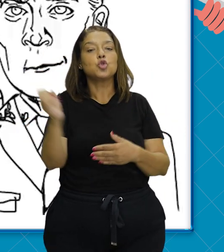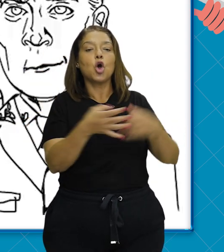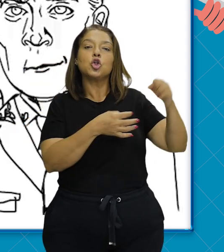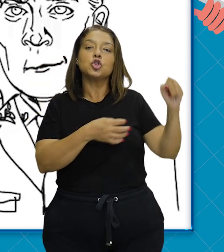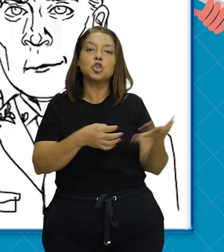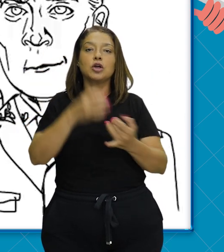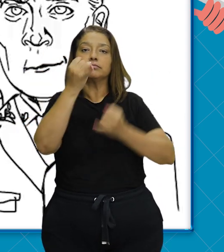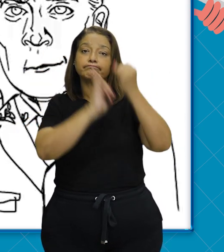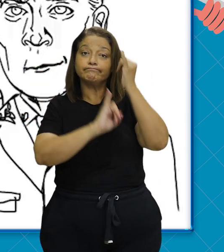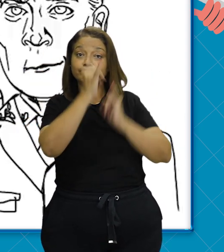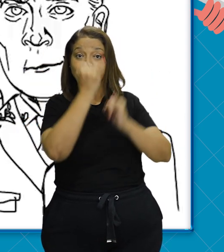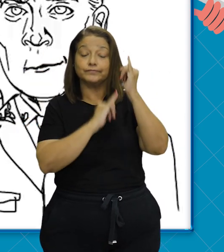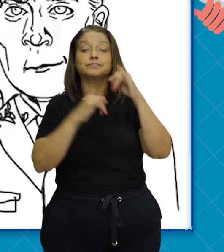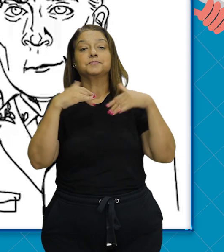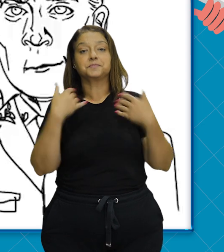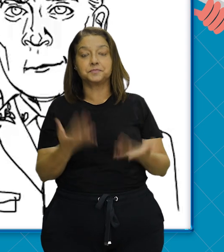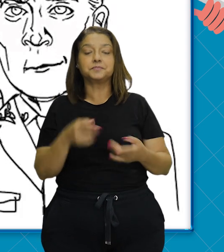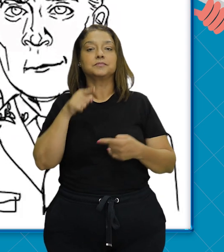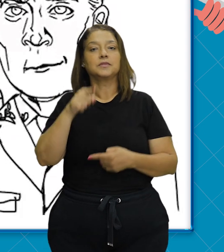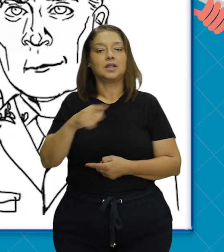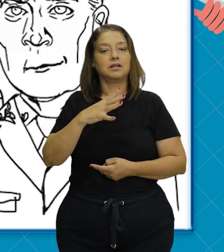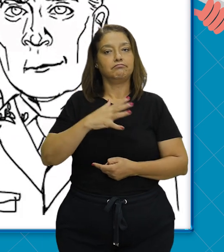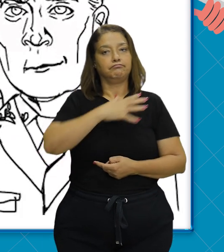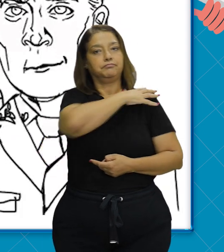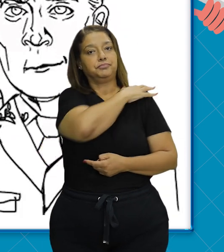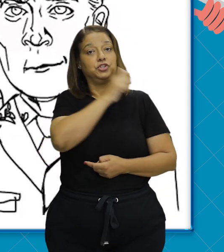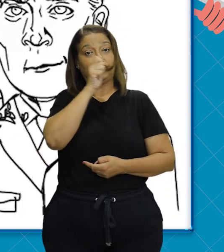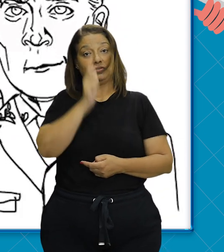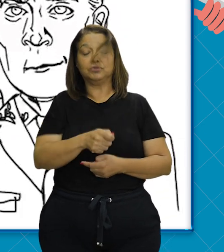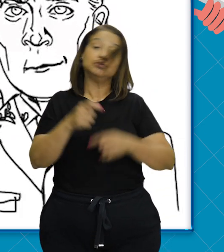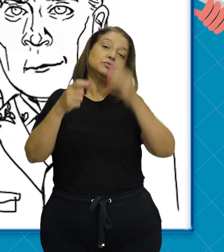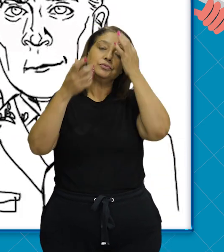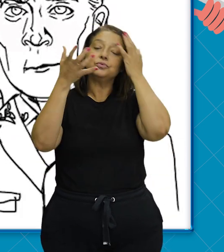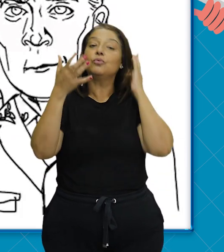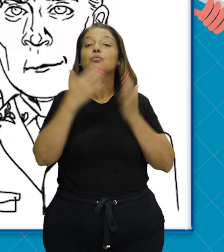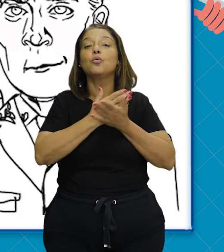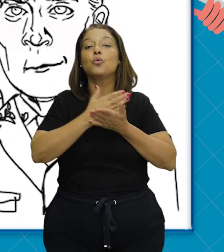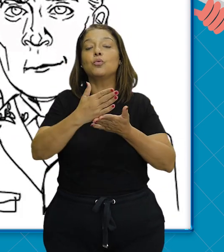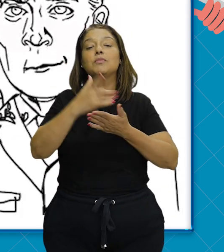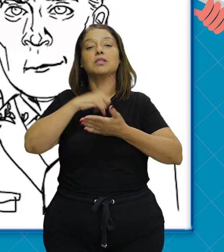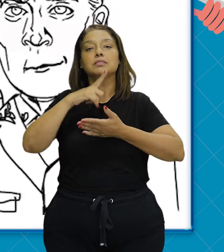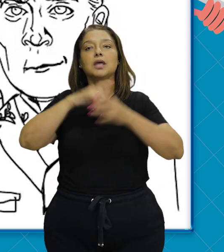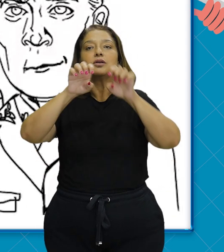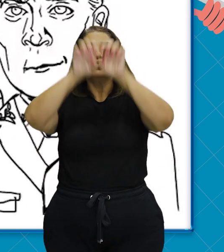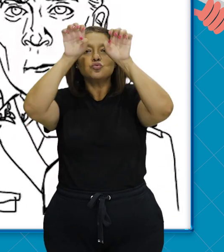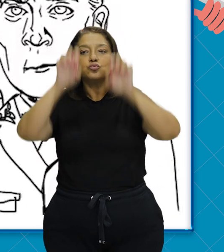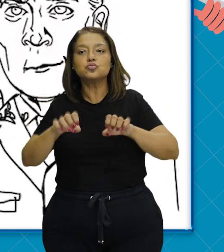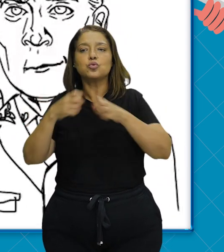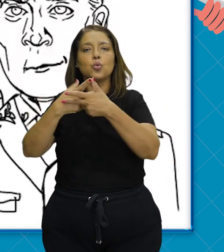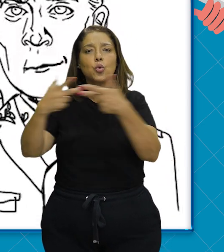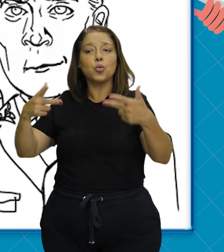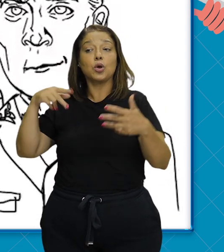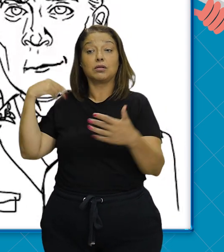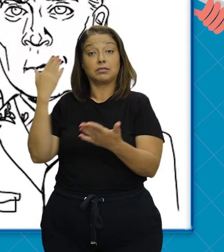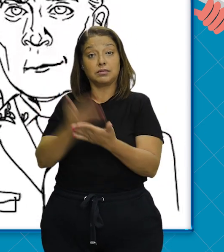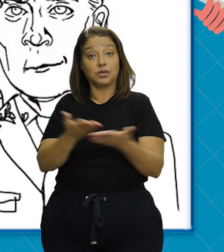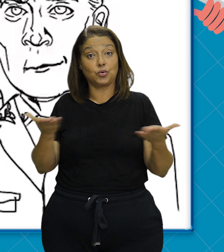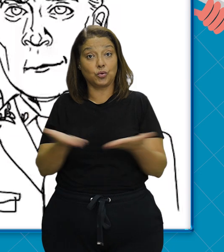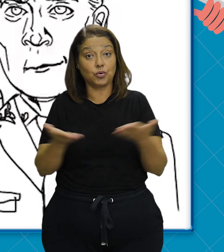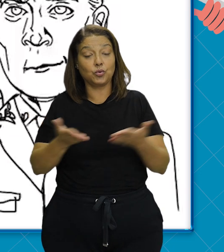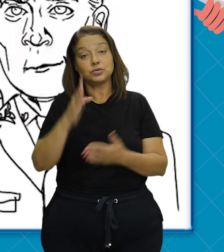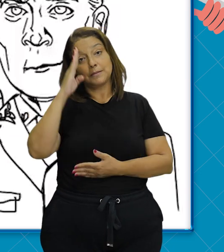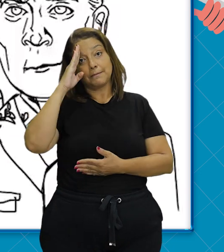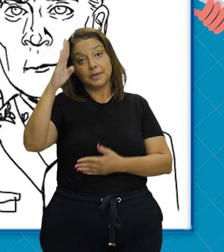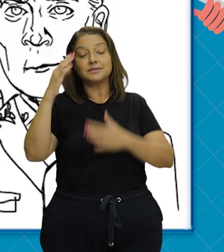indústrias. Assim, o regime militar foi responsável por construir boa parte da infraestrutura que temos hoje em dia, principalmente